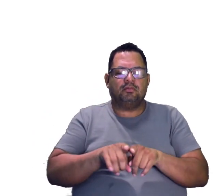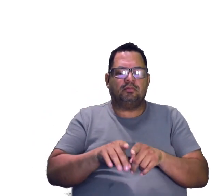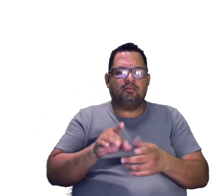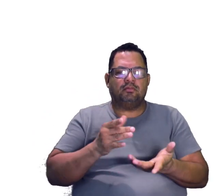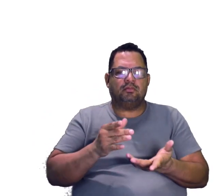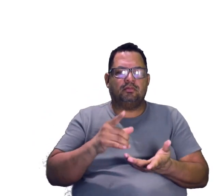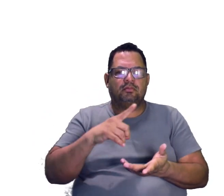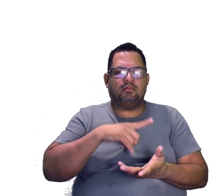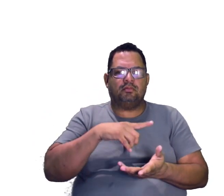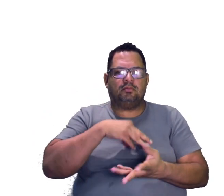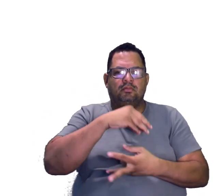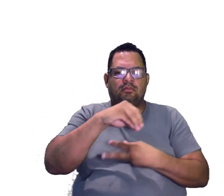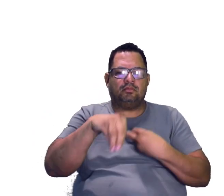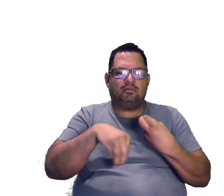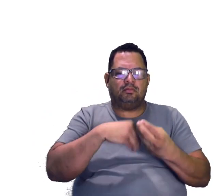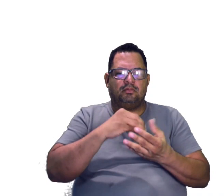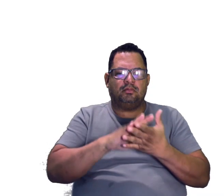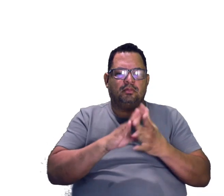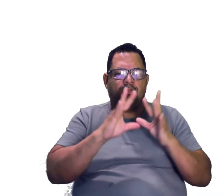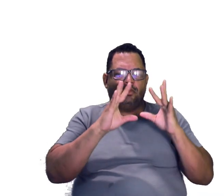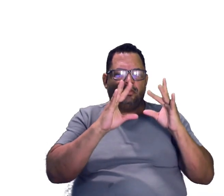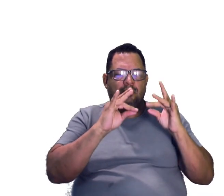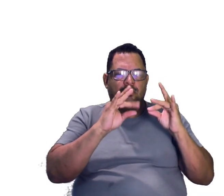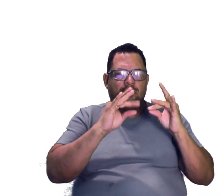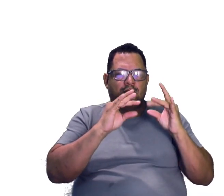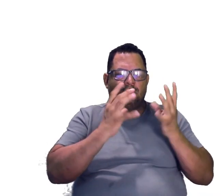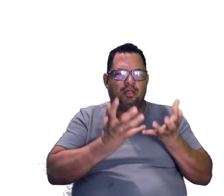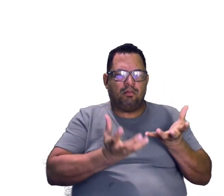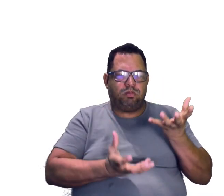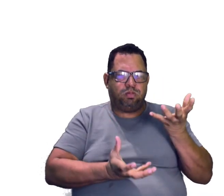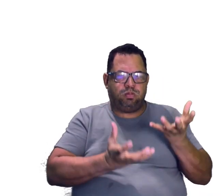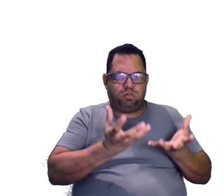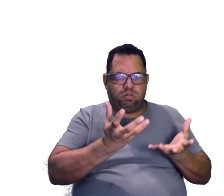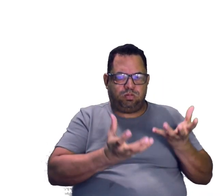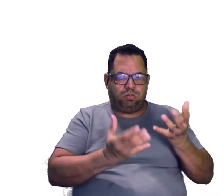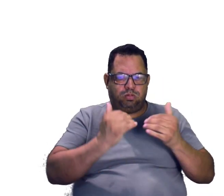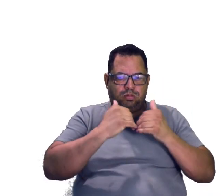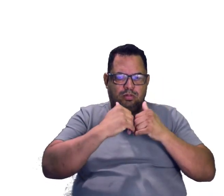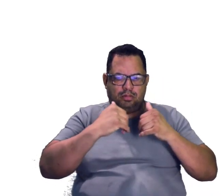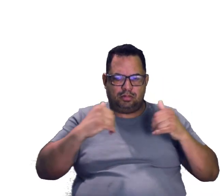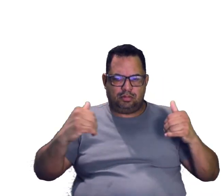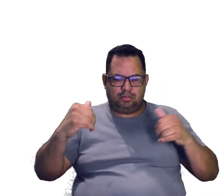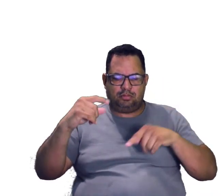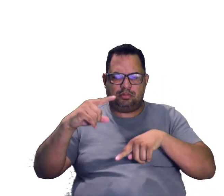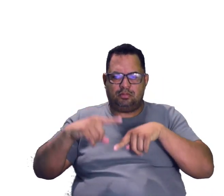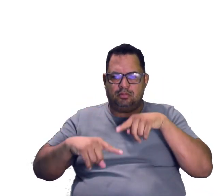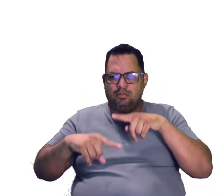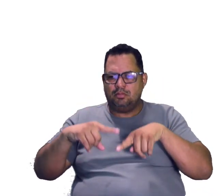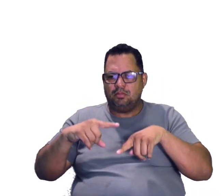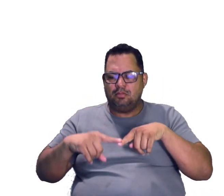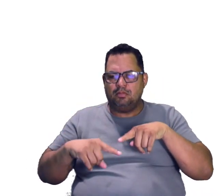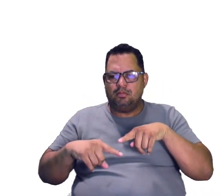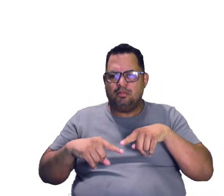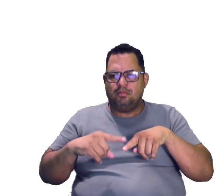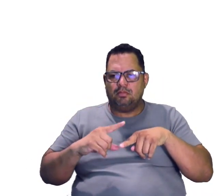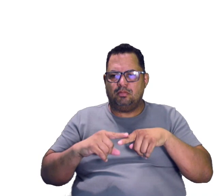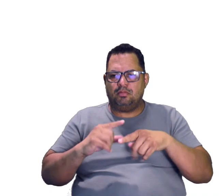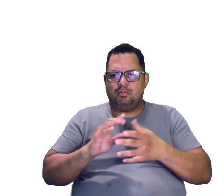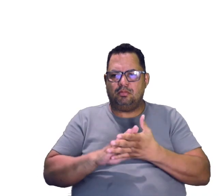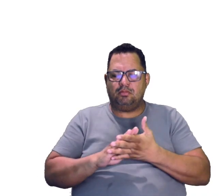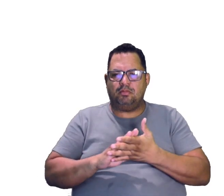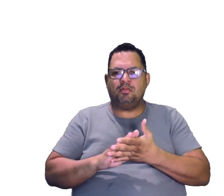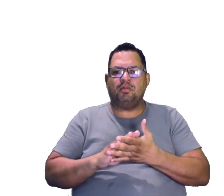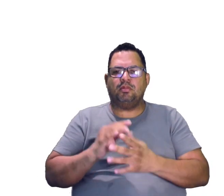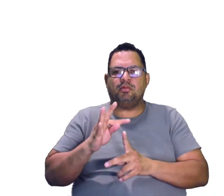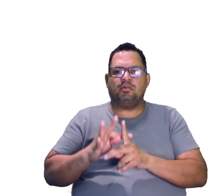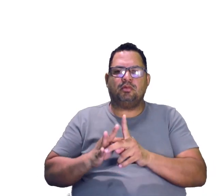de você ter uma mistura líquida e você aquecer e separar os componentes por pontos de ebulição